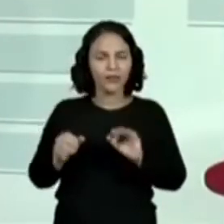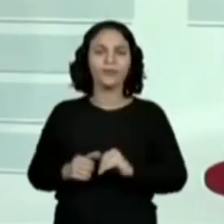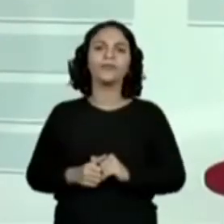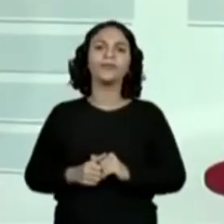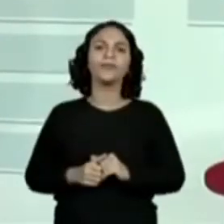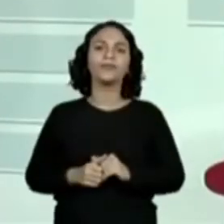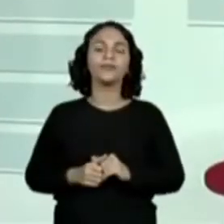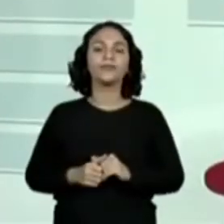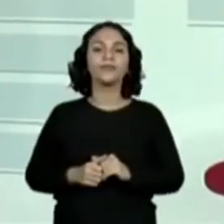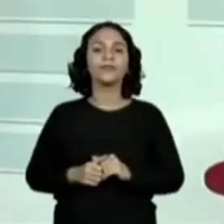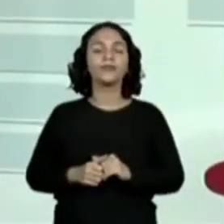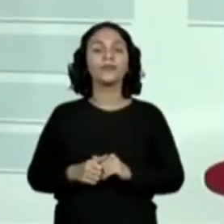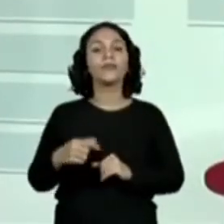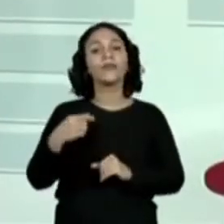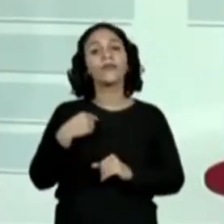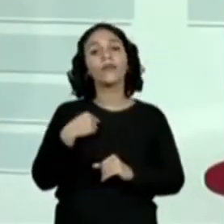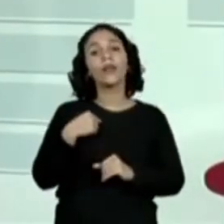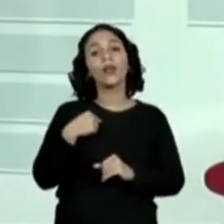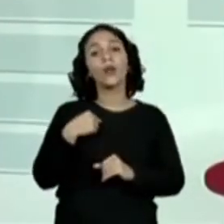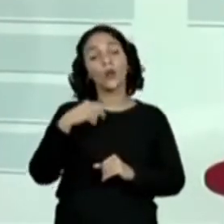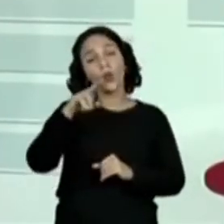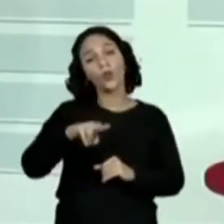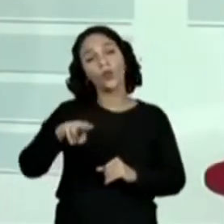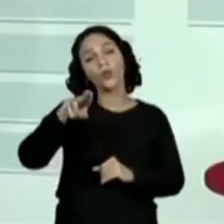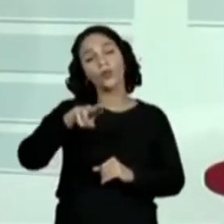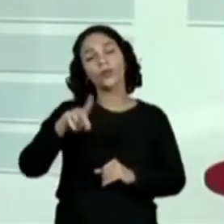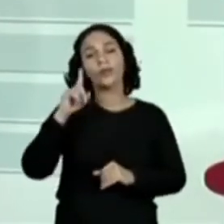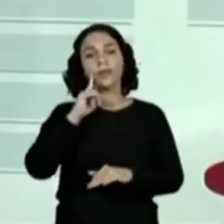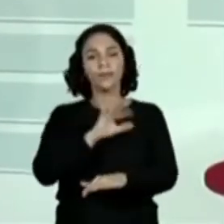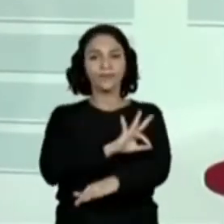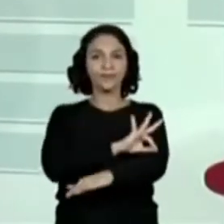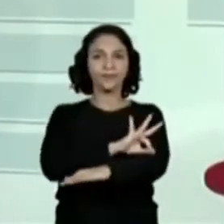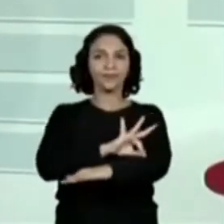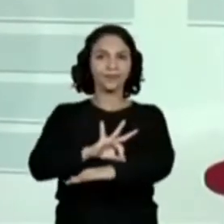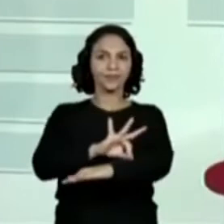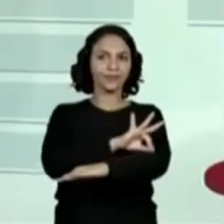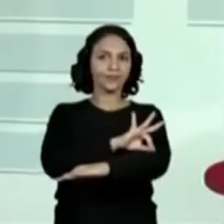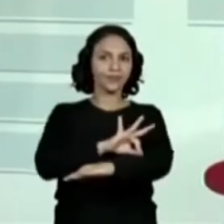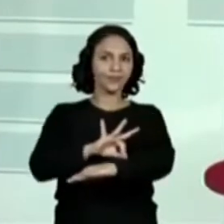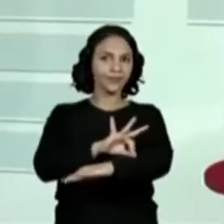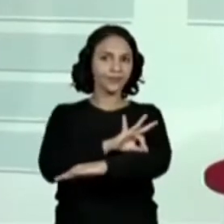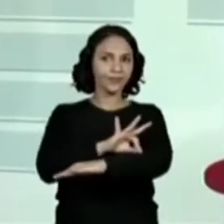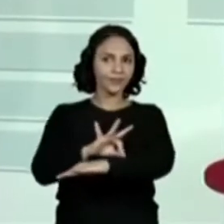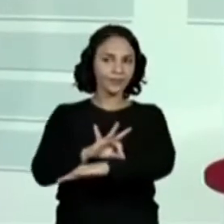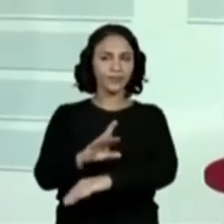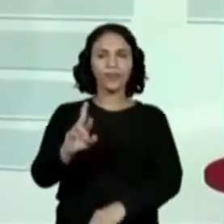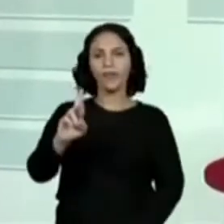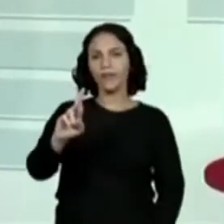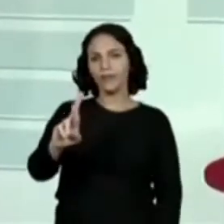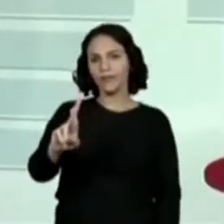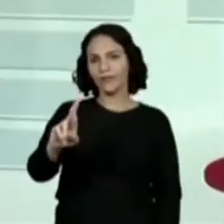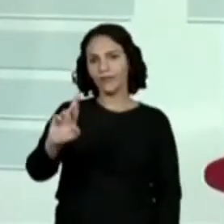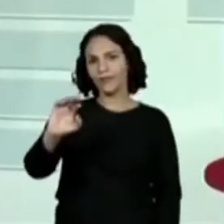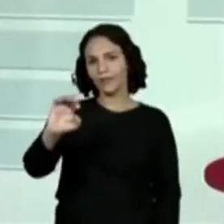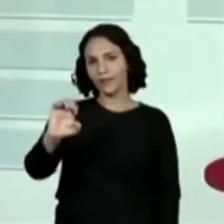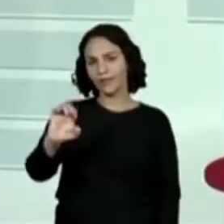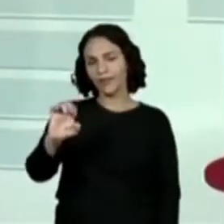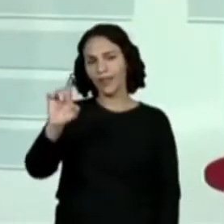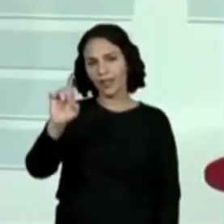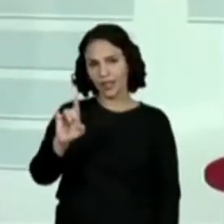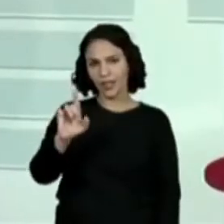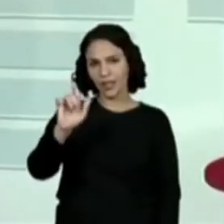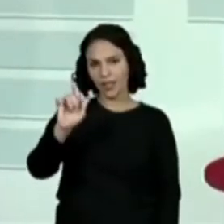eu utilizei a régua. Eu utilizei uma régua para fazer isso. Vamos escrever a